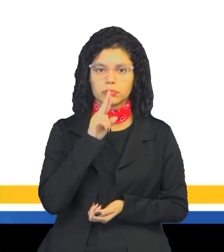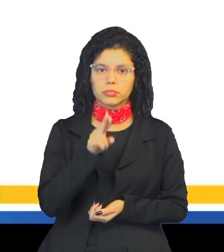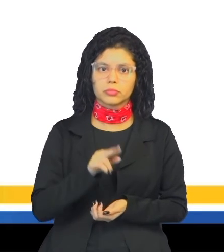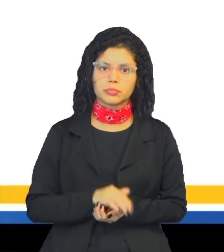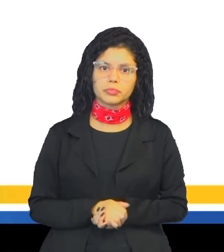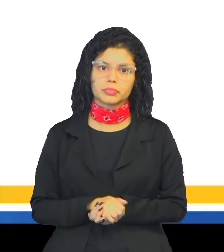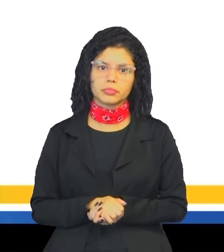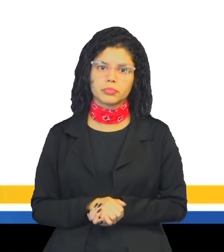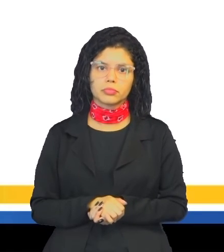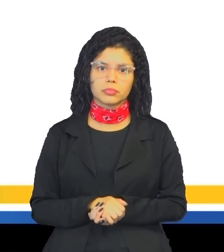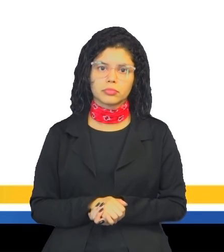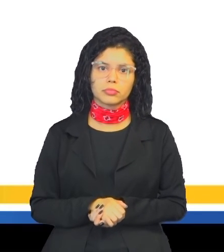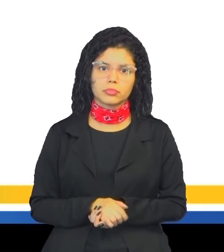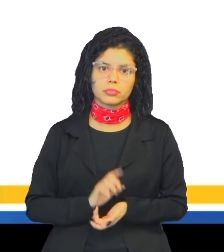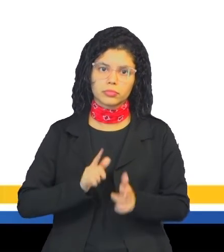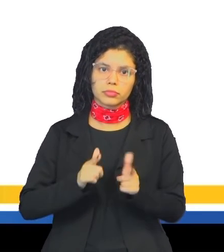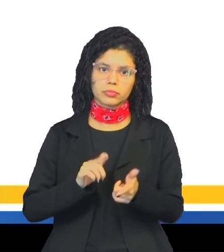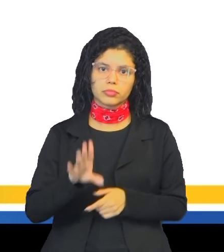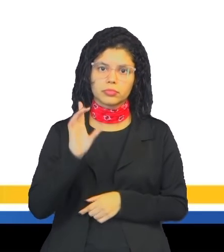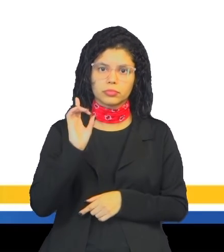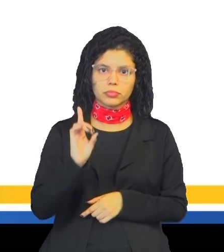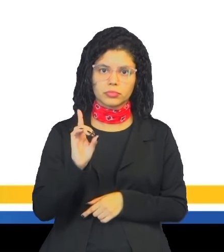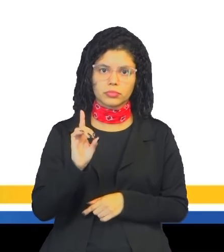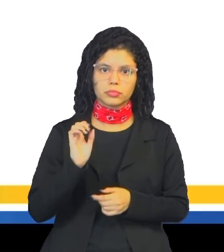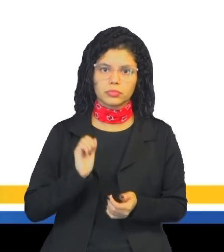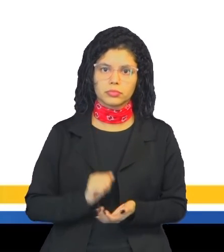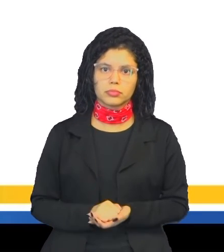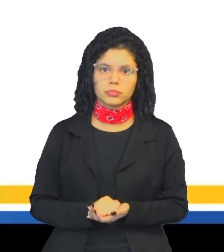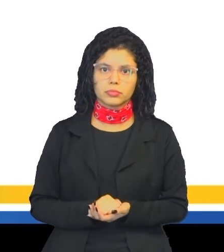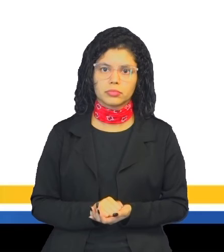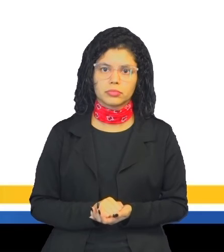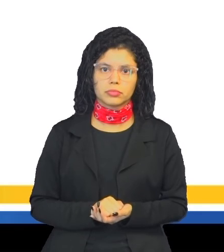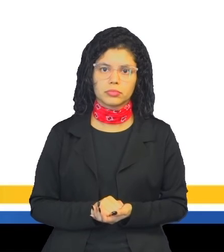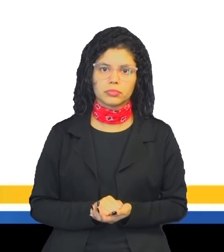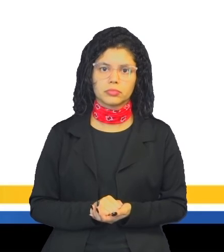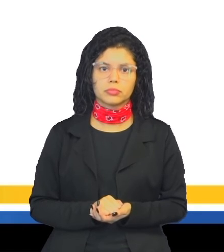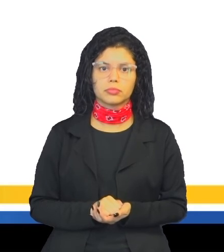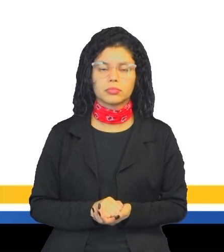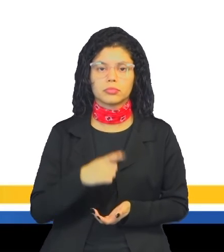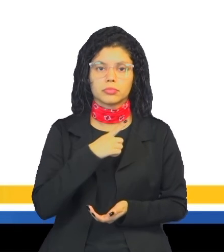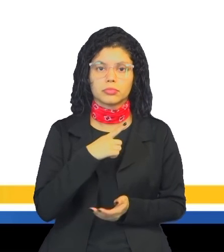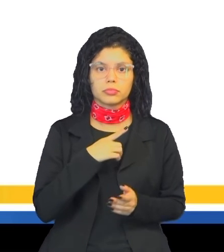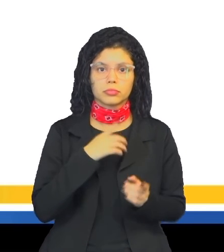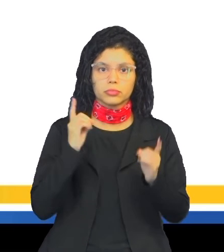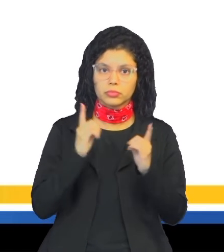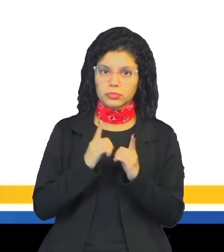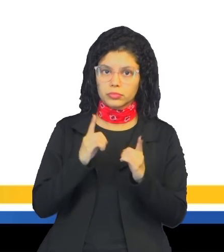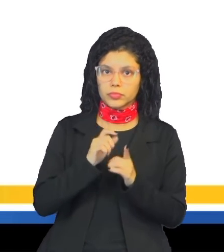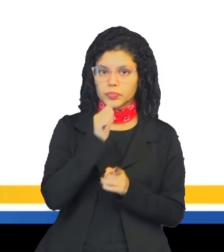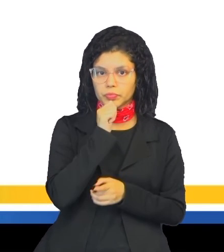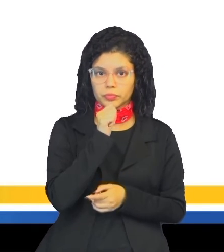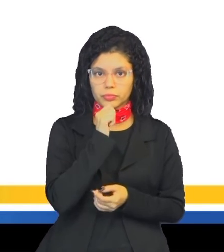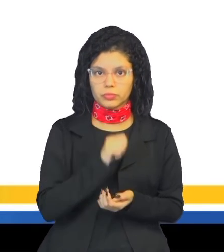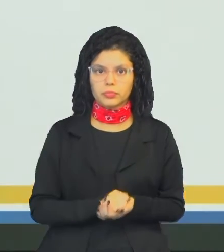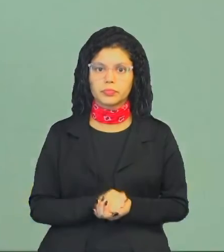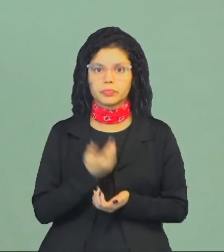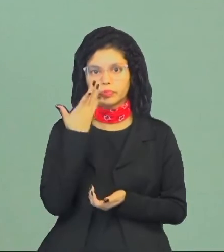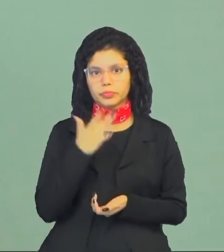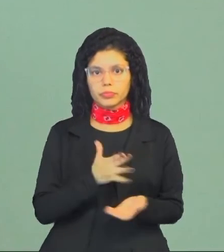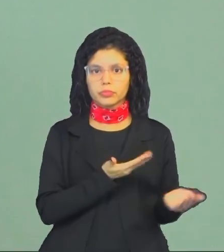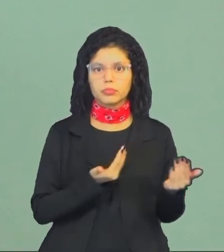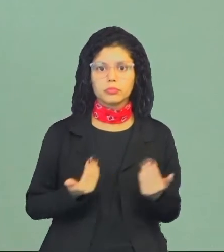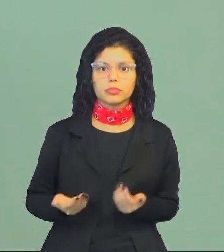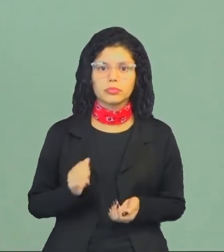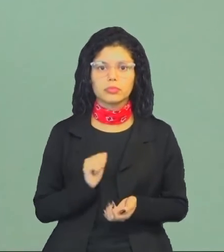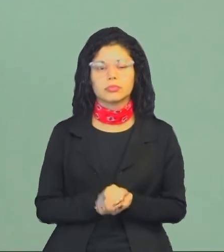resposta, a resposta correta é a letra D, né? A Lei do Ventre Livre atendeu ainda, né, que com ressalvas crianças e